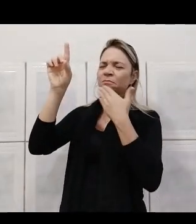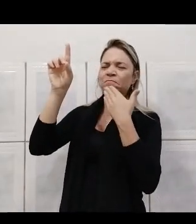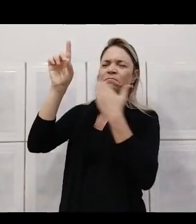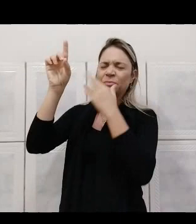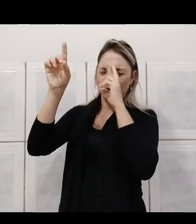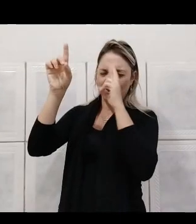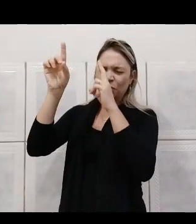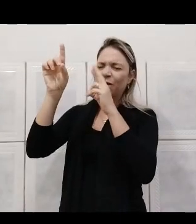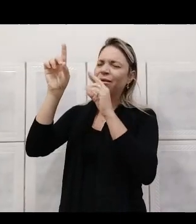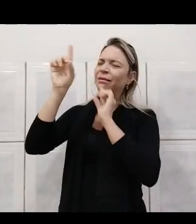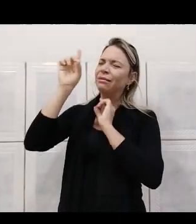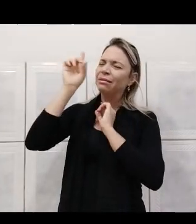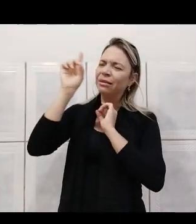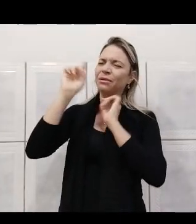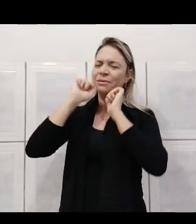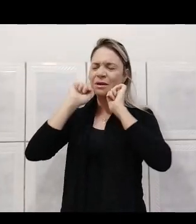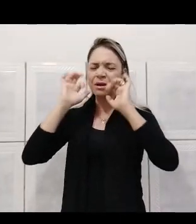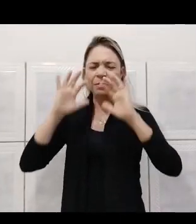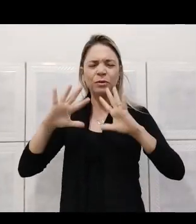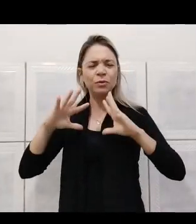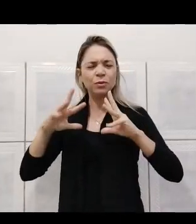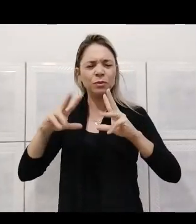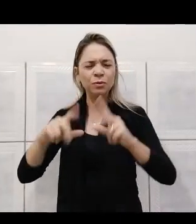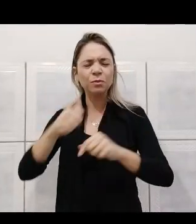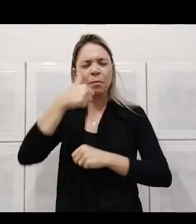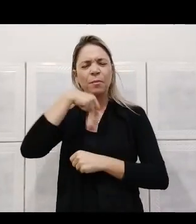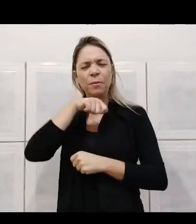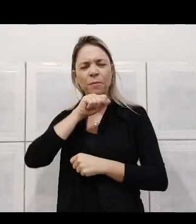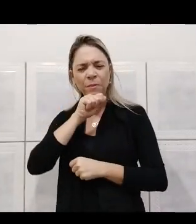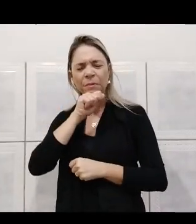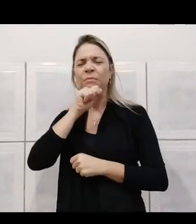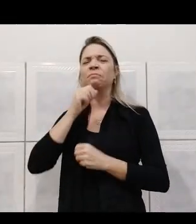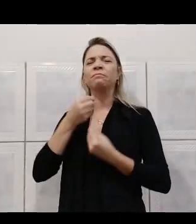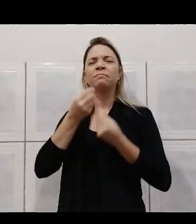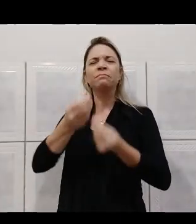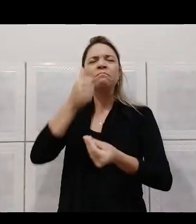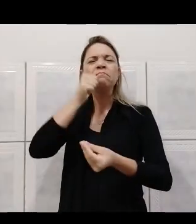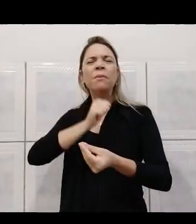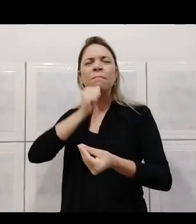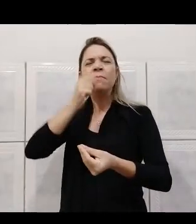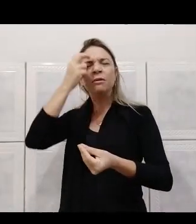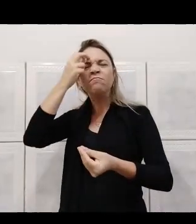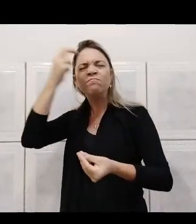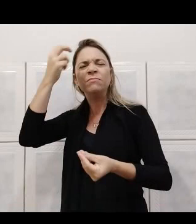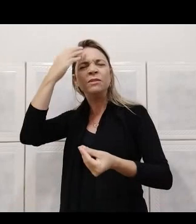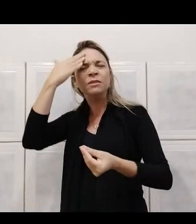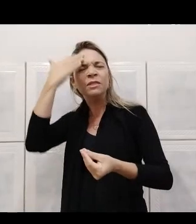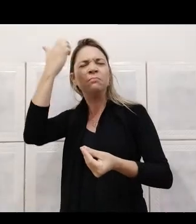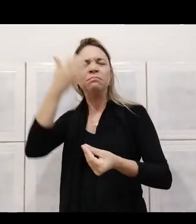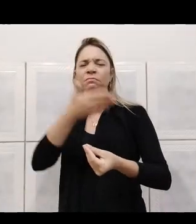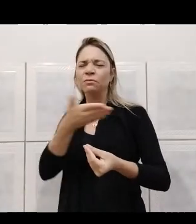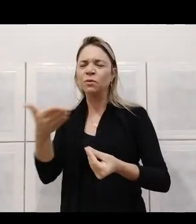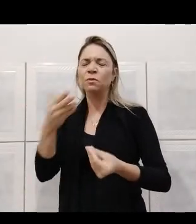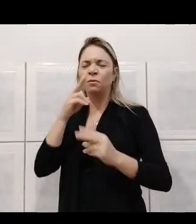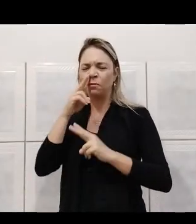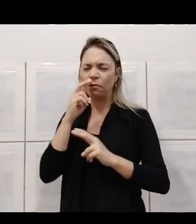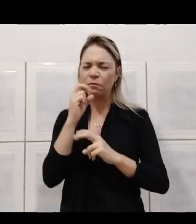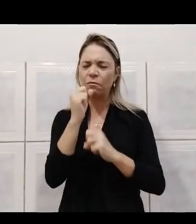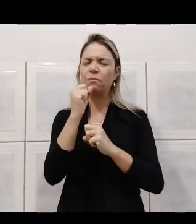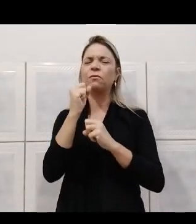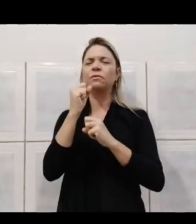abençoar todas as mães, e o Senhor possa dar dando sabedoria, força e também te peço,